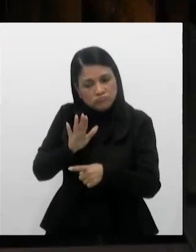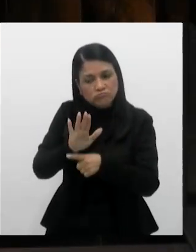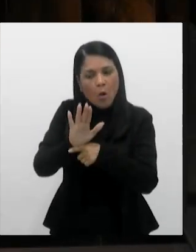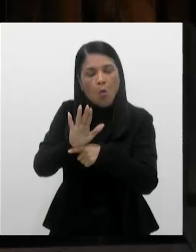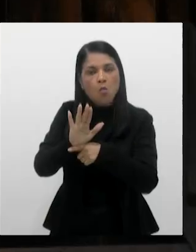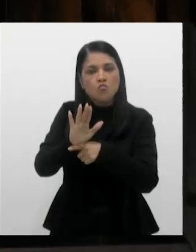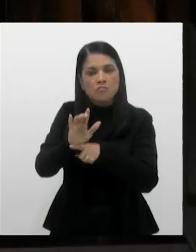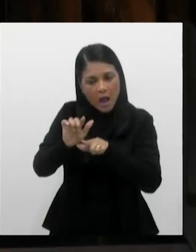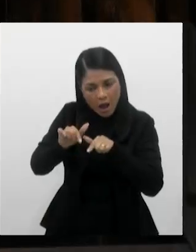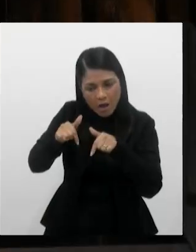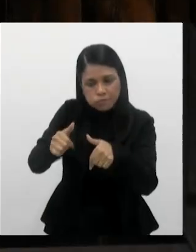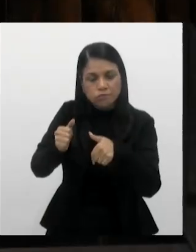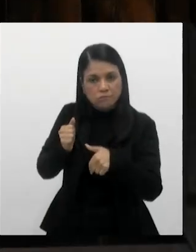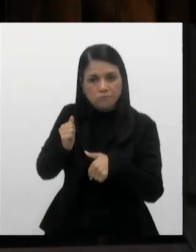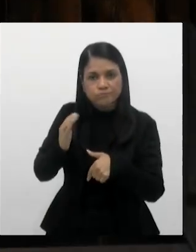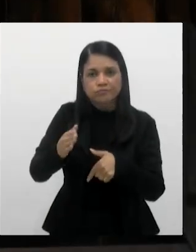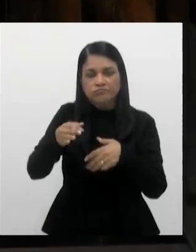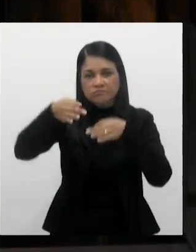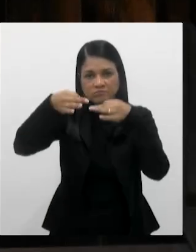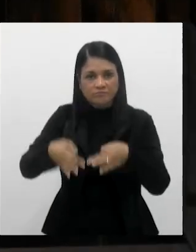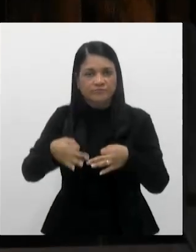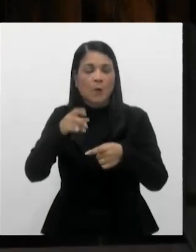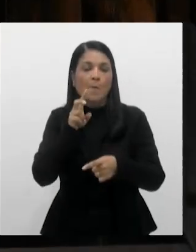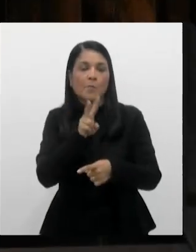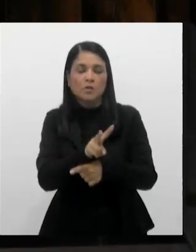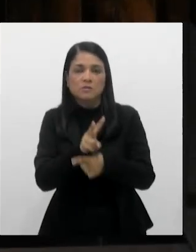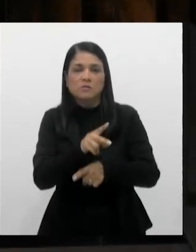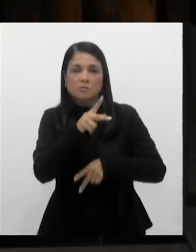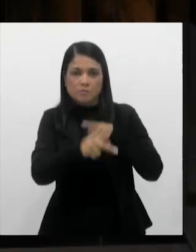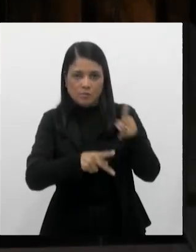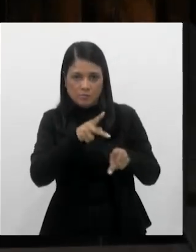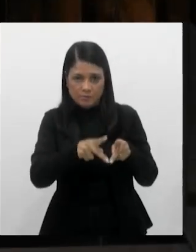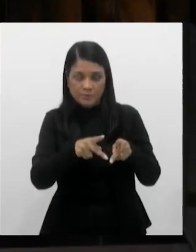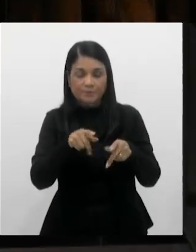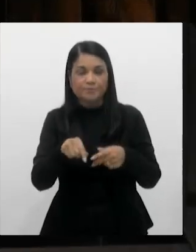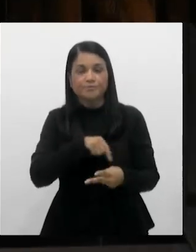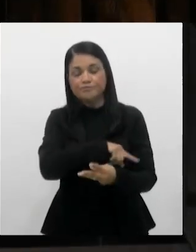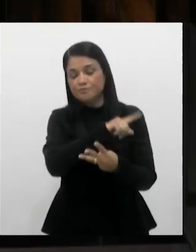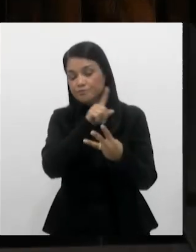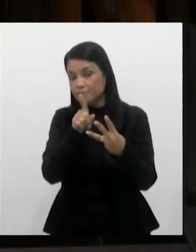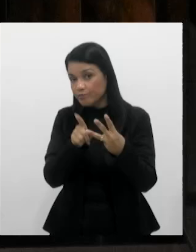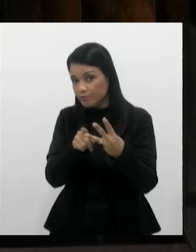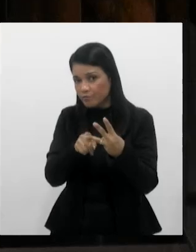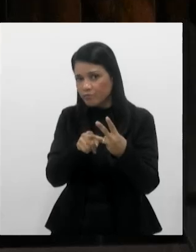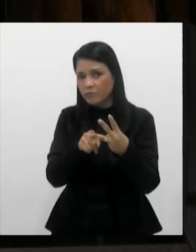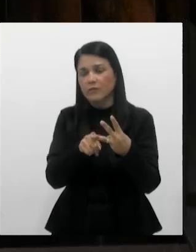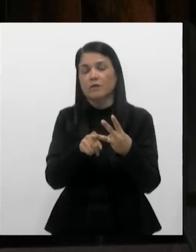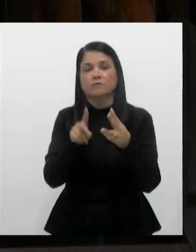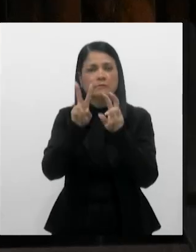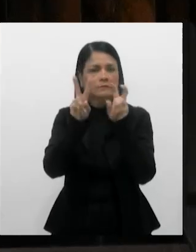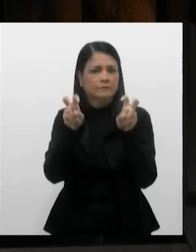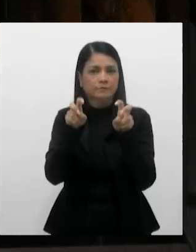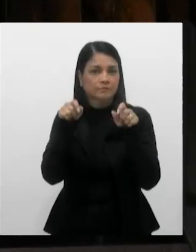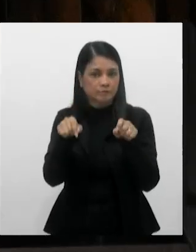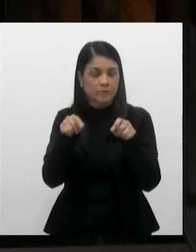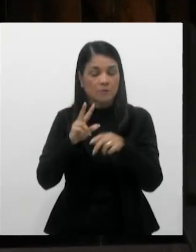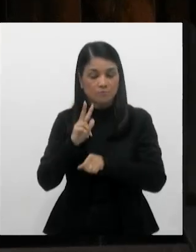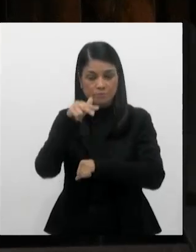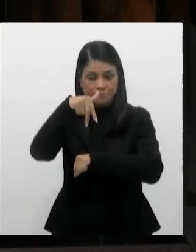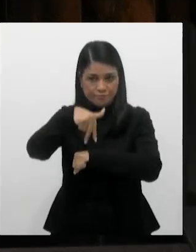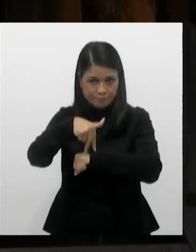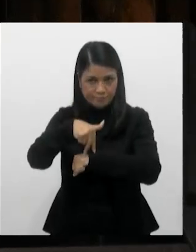para agirem e proteger a população. Outro assunto que me traz aqui também, senhor presidente, nessa